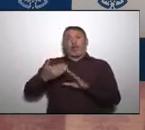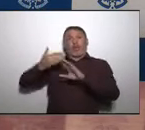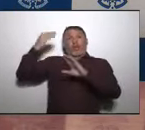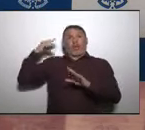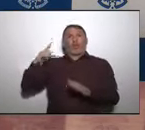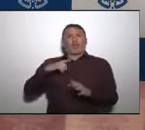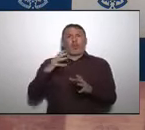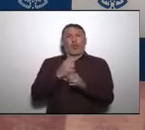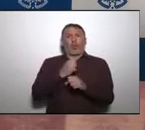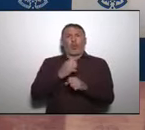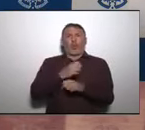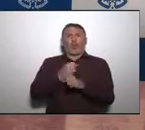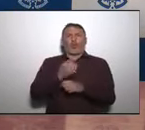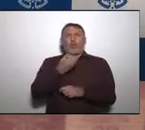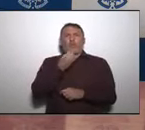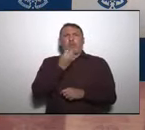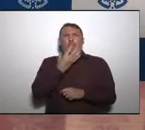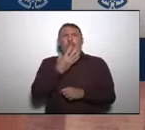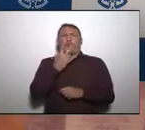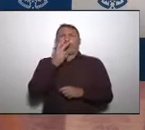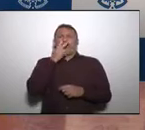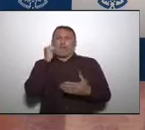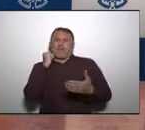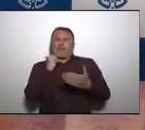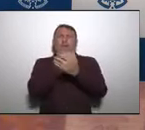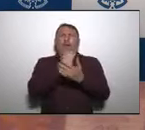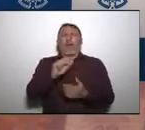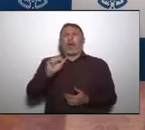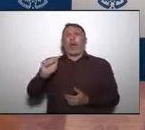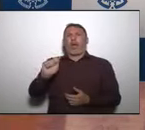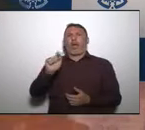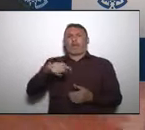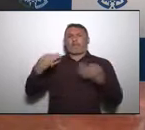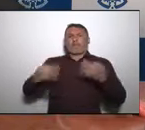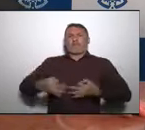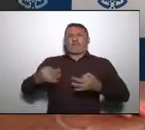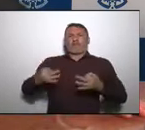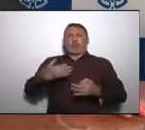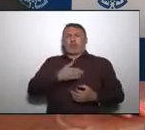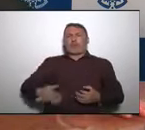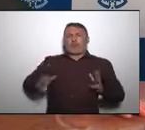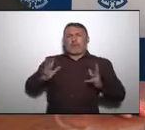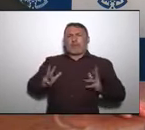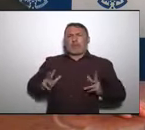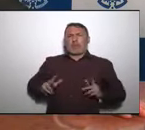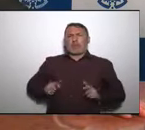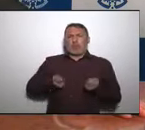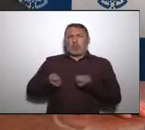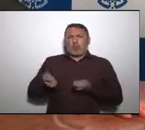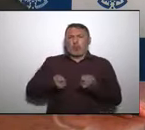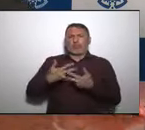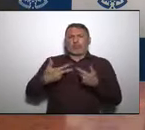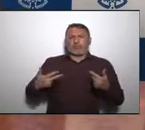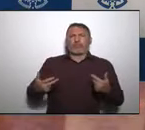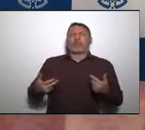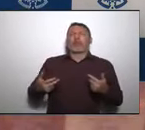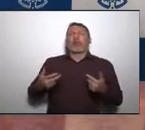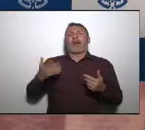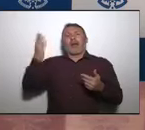nossas contas em dia, controle das despesas, tá certo? Então não tem razão nenhuma para que isso aconteça,